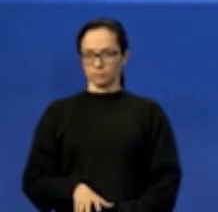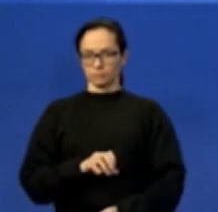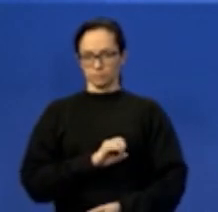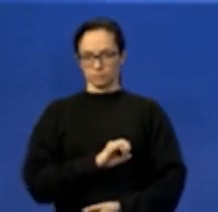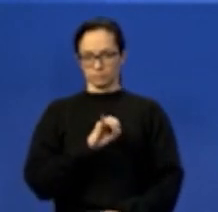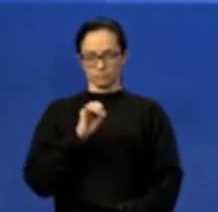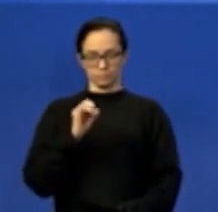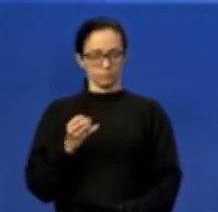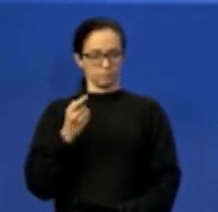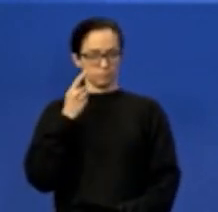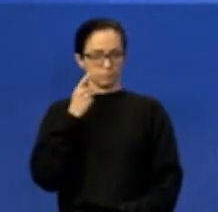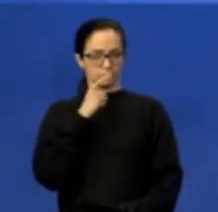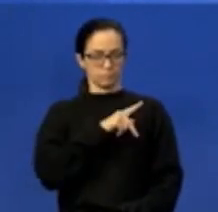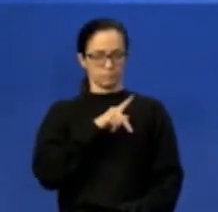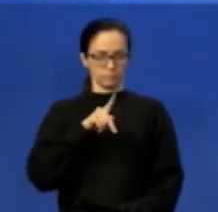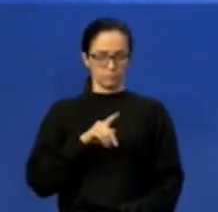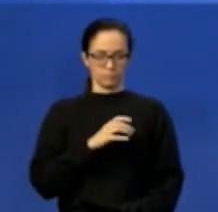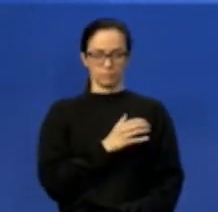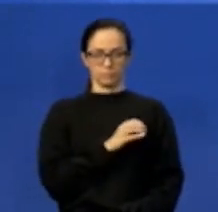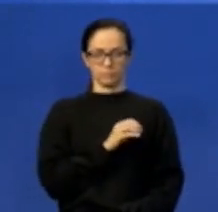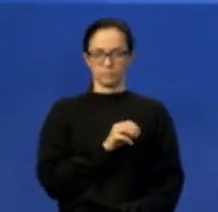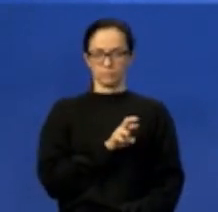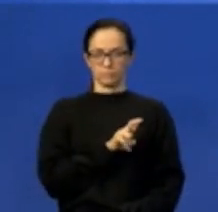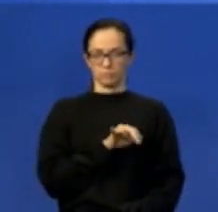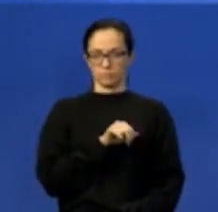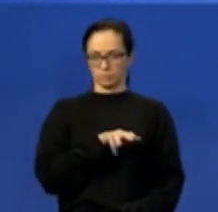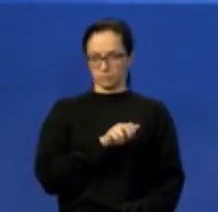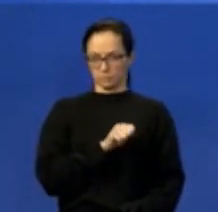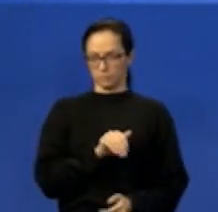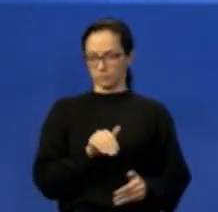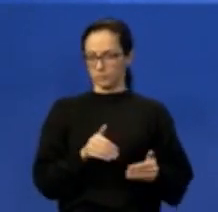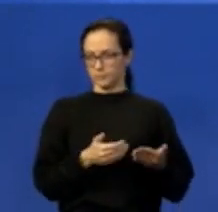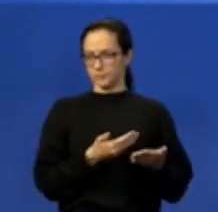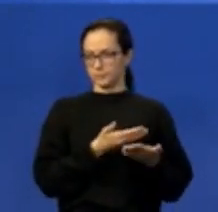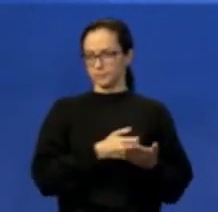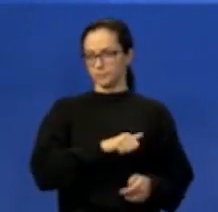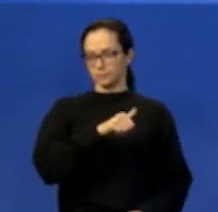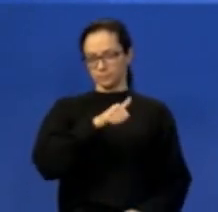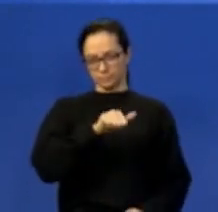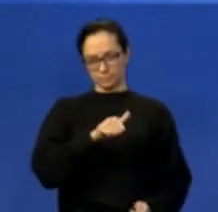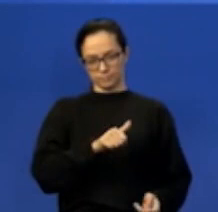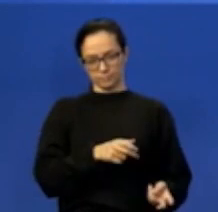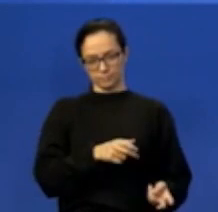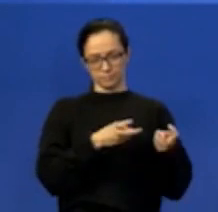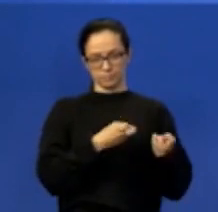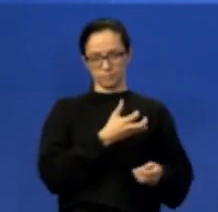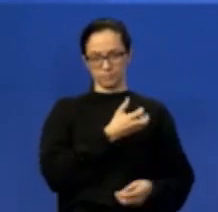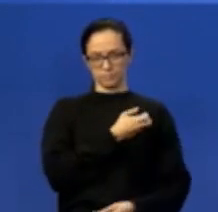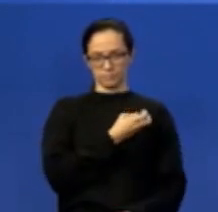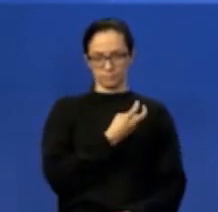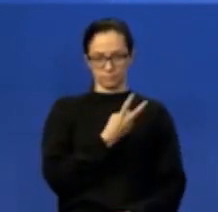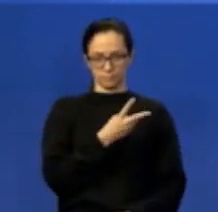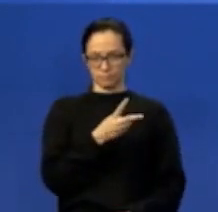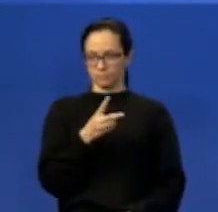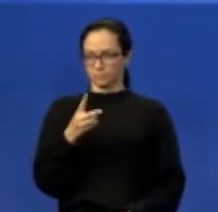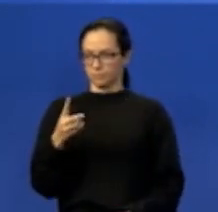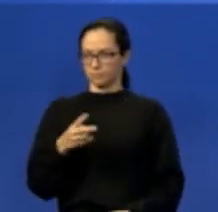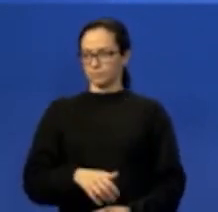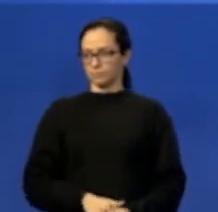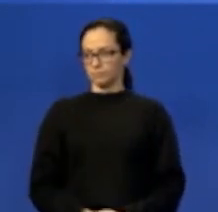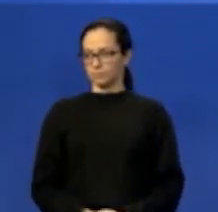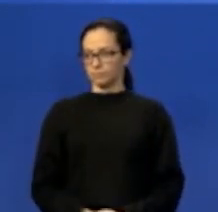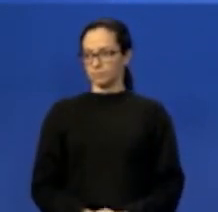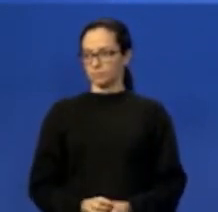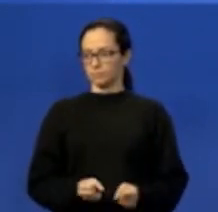Olá, sou a professora Corina. Nós vamos dar início agora à disciplina de avaliação diagnóstica da unidade 2. Essa unidade nós